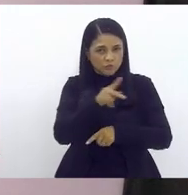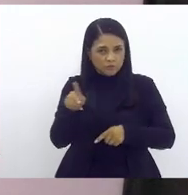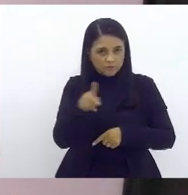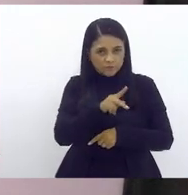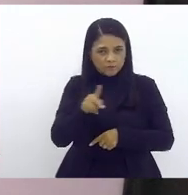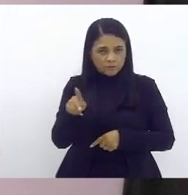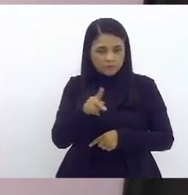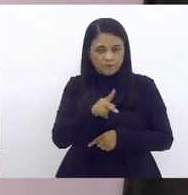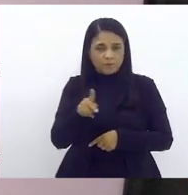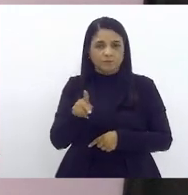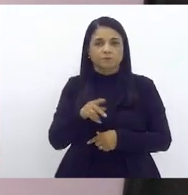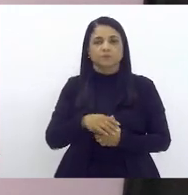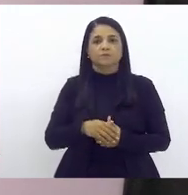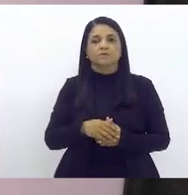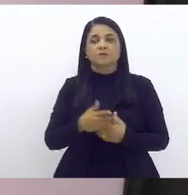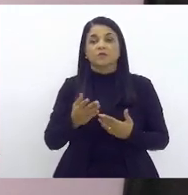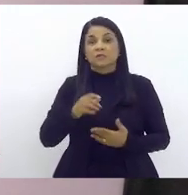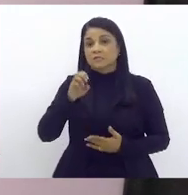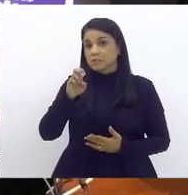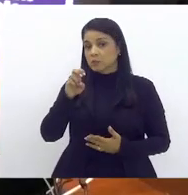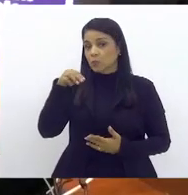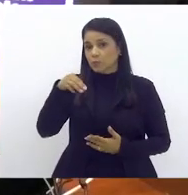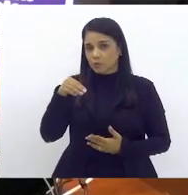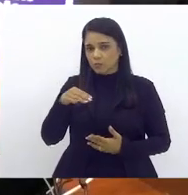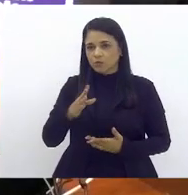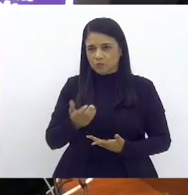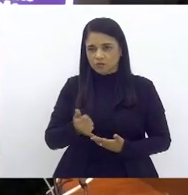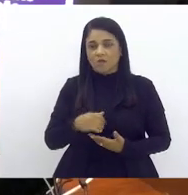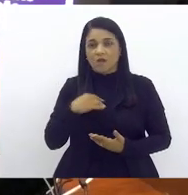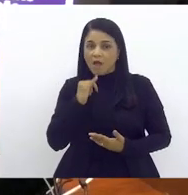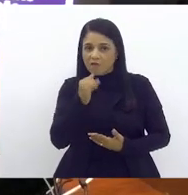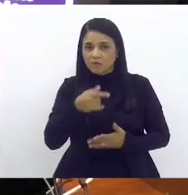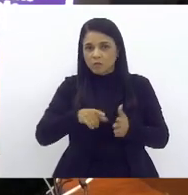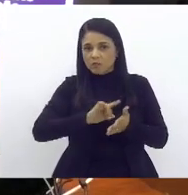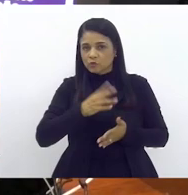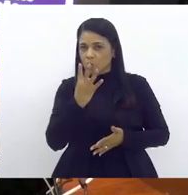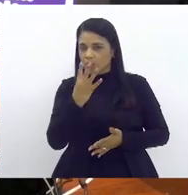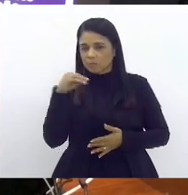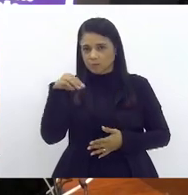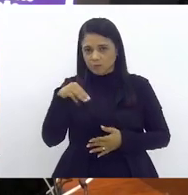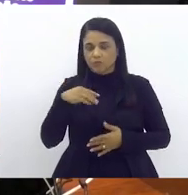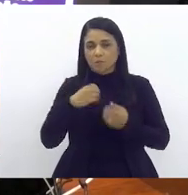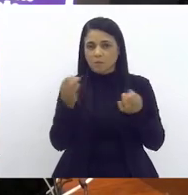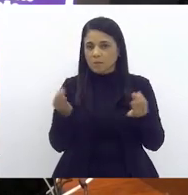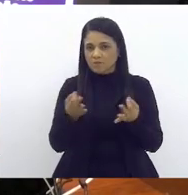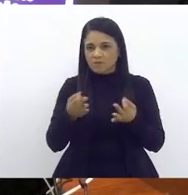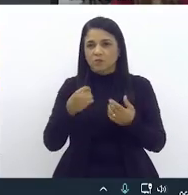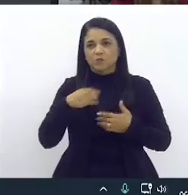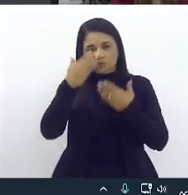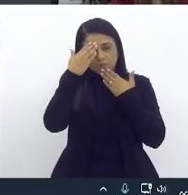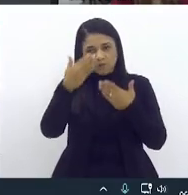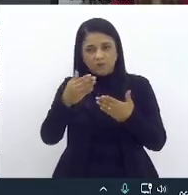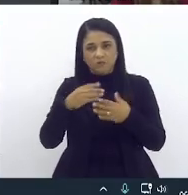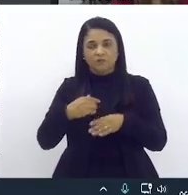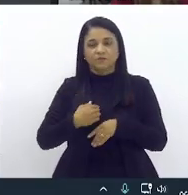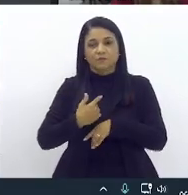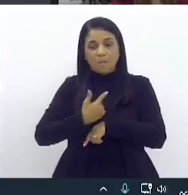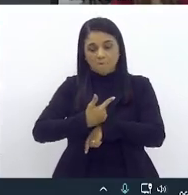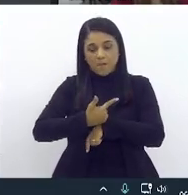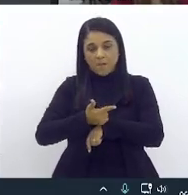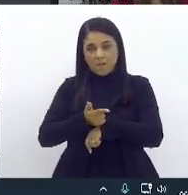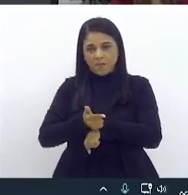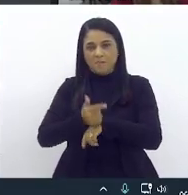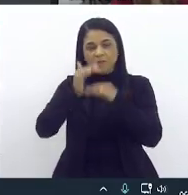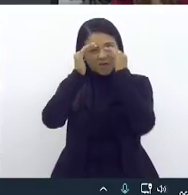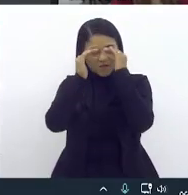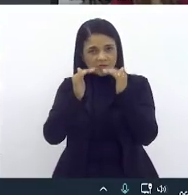Alexandre. Aviso com 4. Perfeito, obrigado. Coloquei o cronômetro aqui para respeitar a